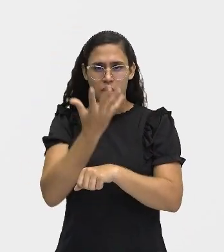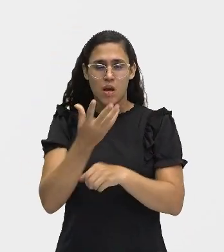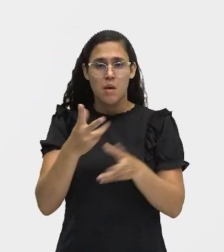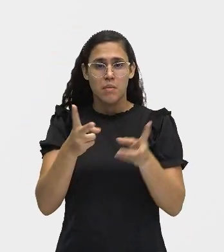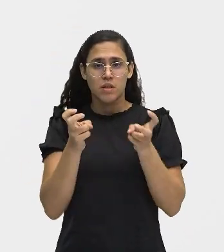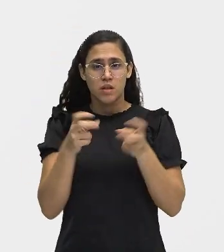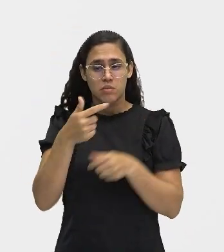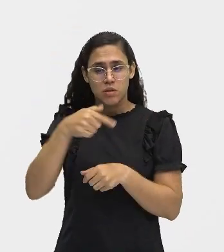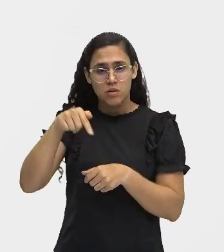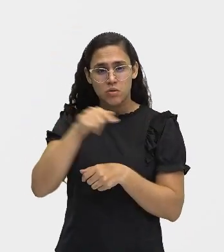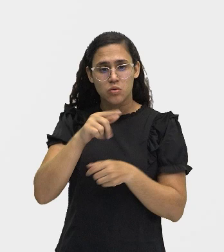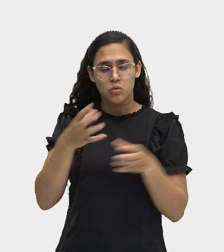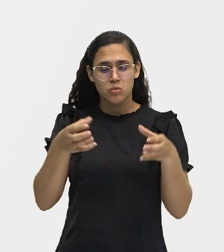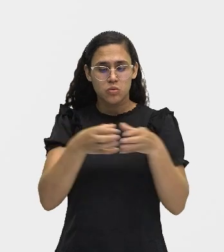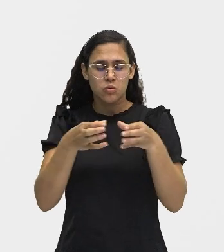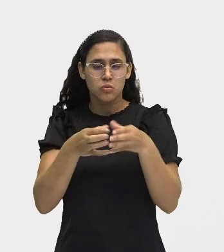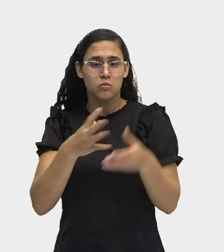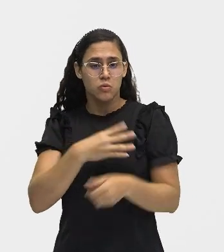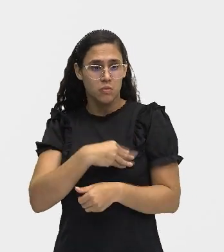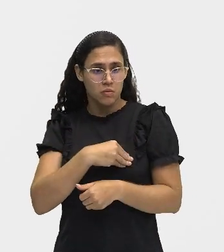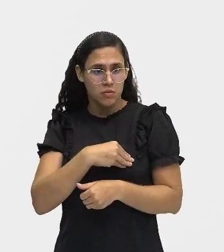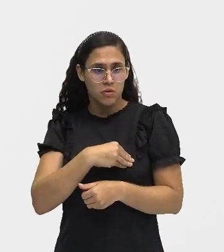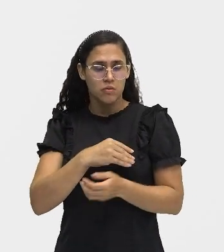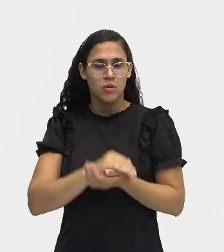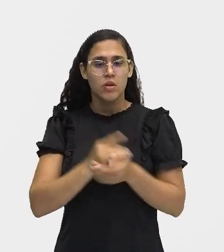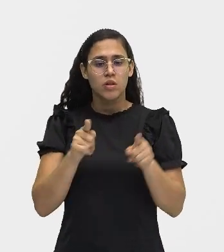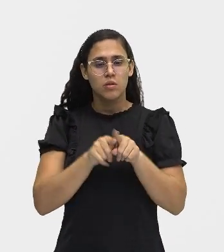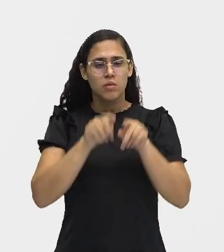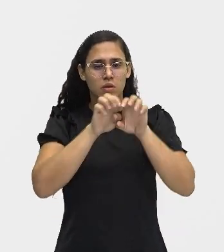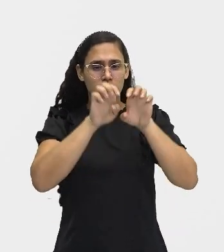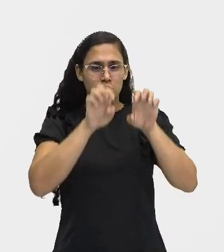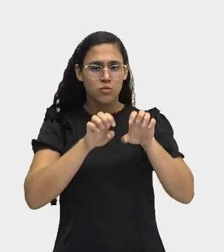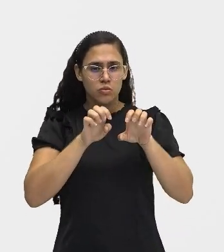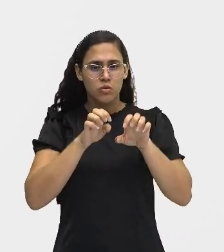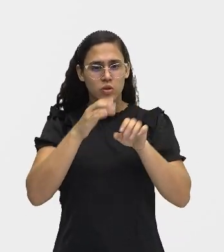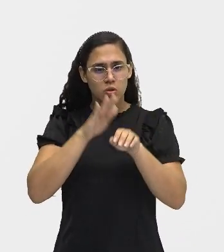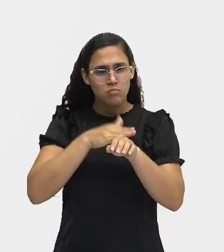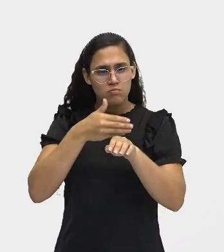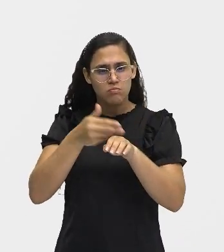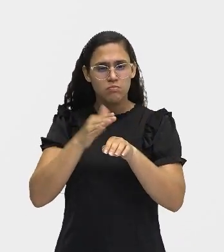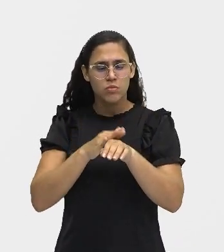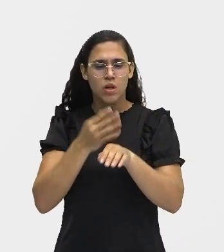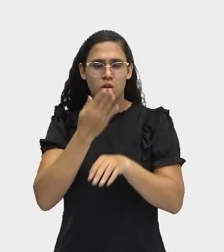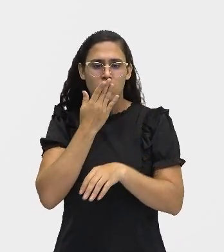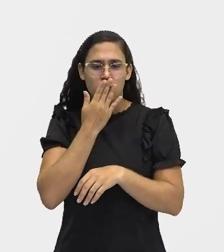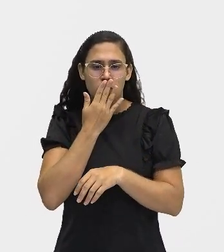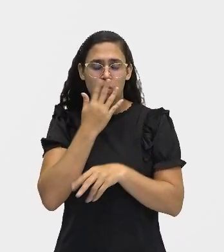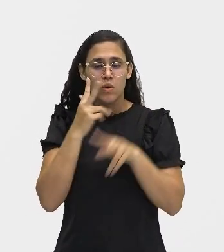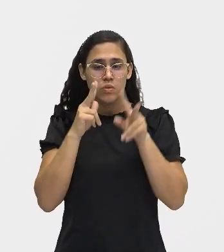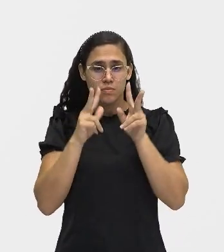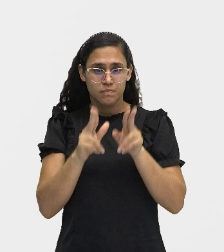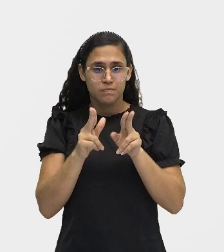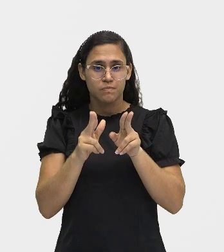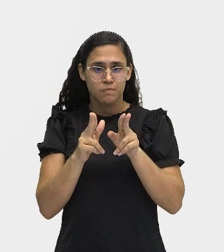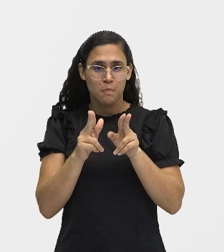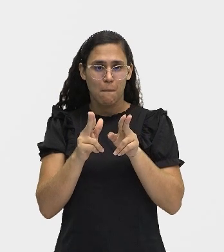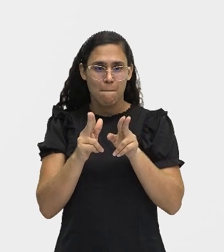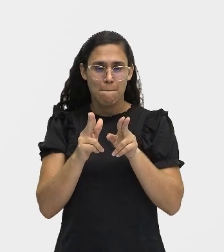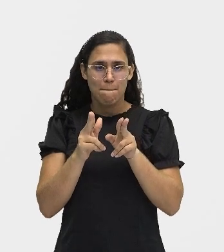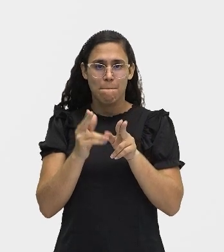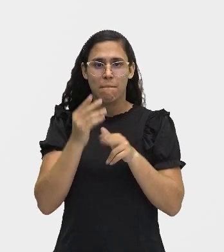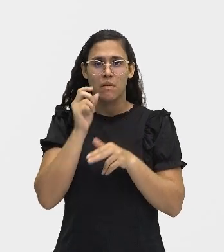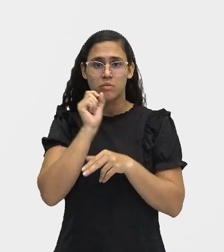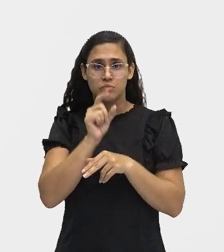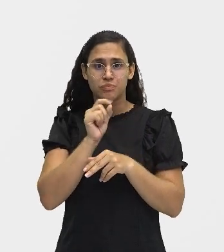né? E aí a gente observa também que as estruturas estão pintadas ali com as mesmas cores, né? Então, todas elas vieram de